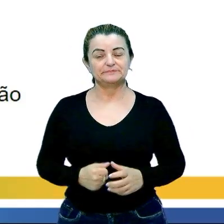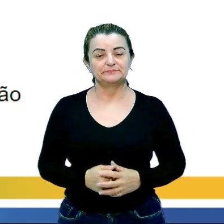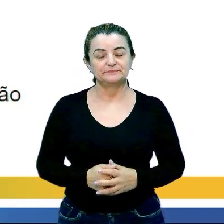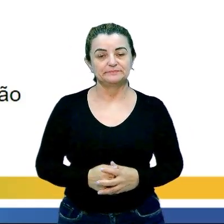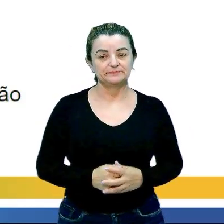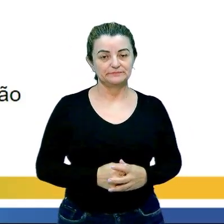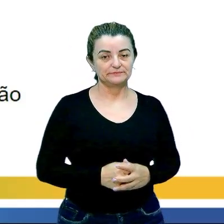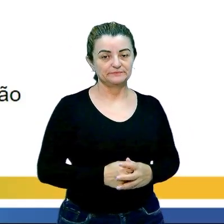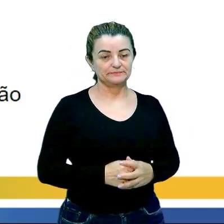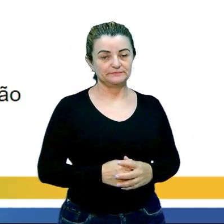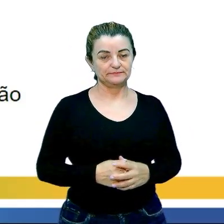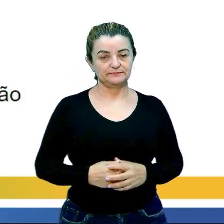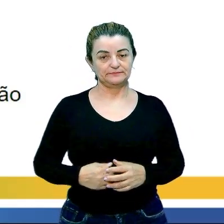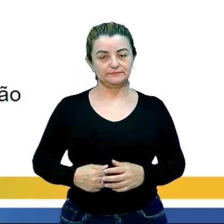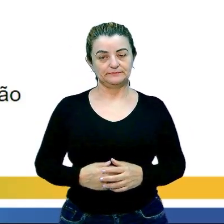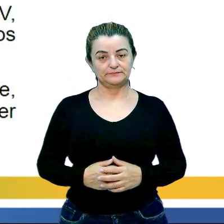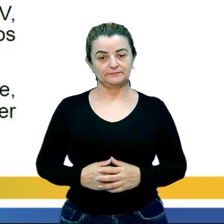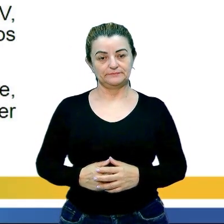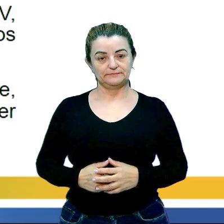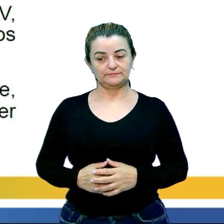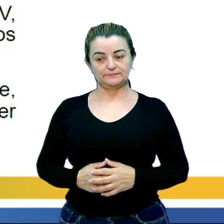A.